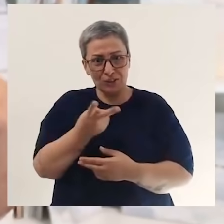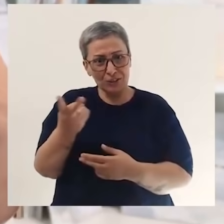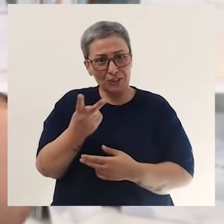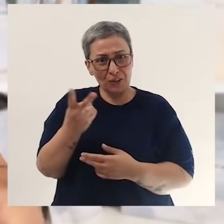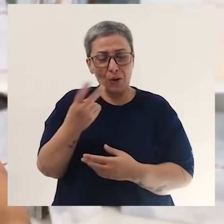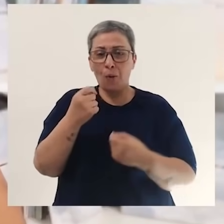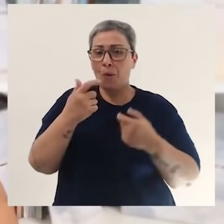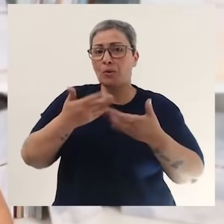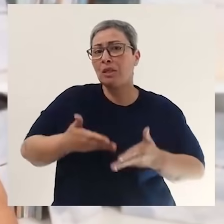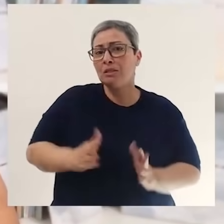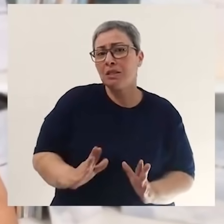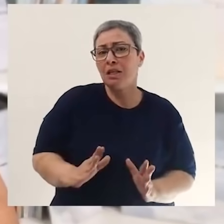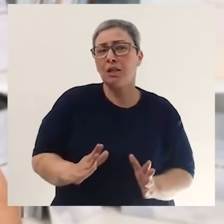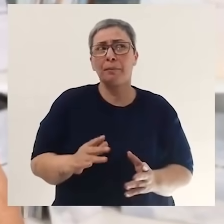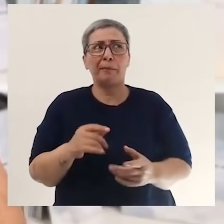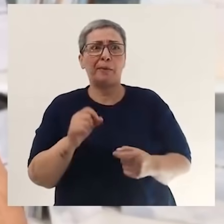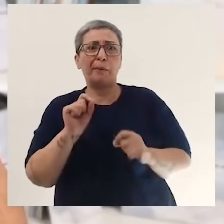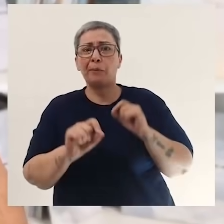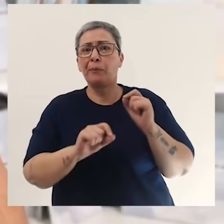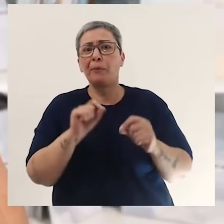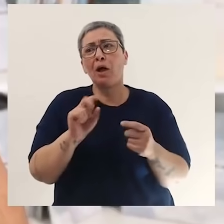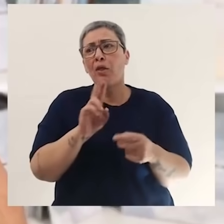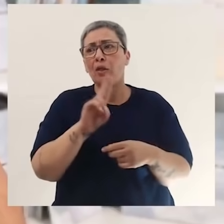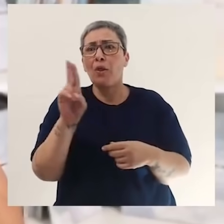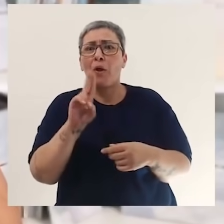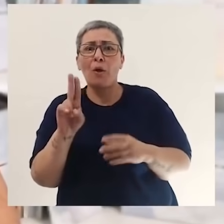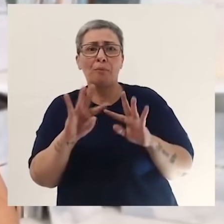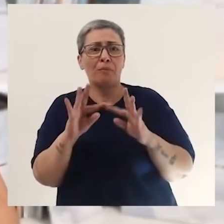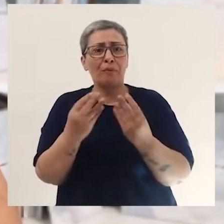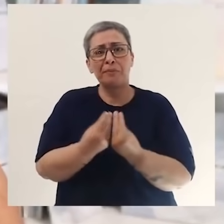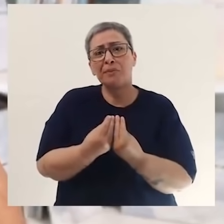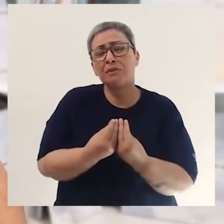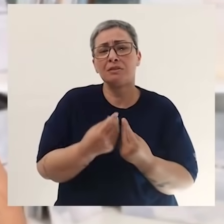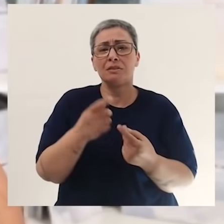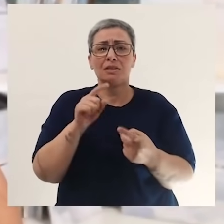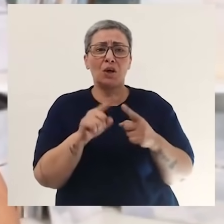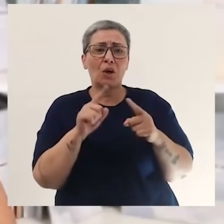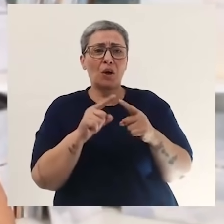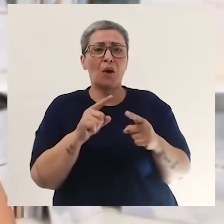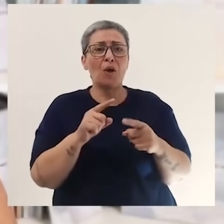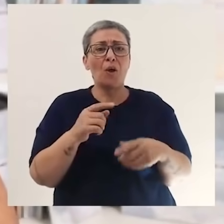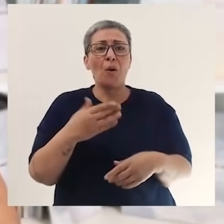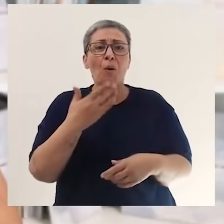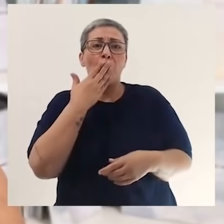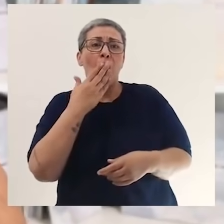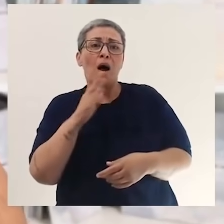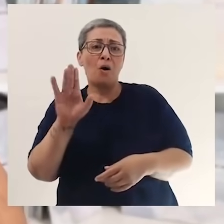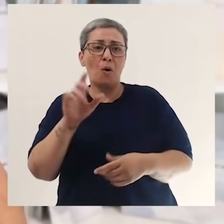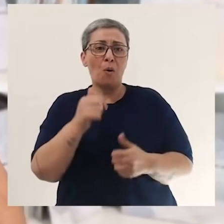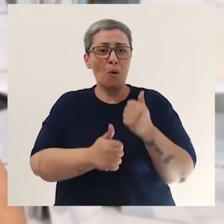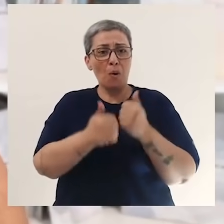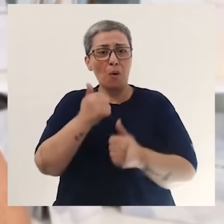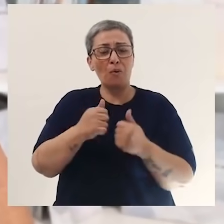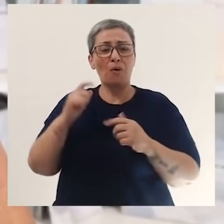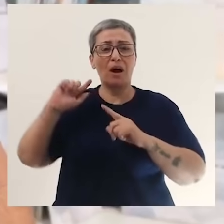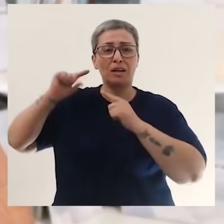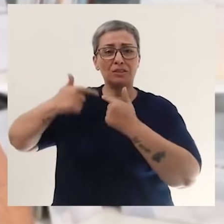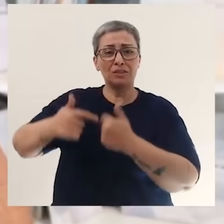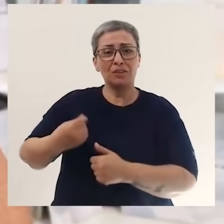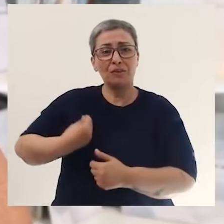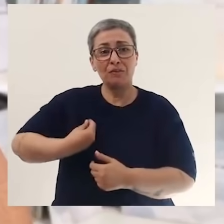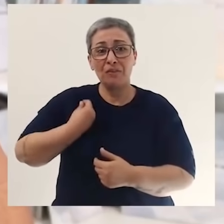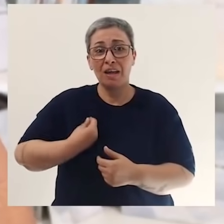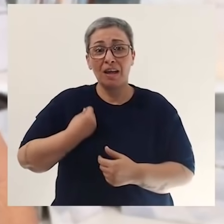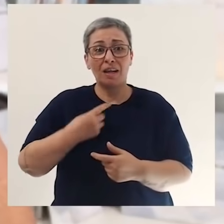onde nasceram, quais os nomes dos familiares, times que torcem, sua trajetória de vida, seus